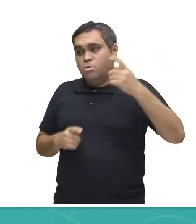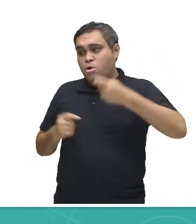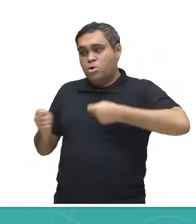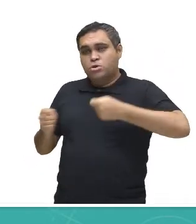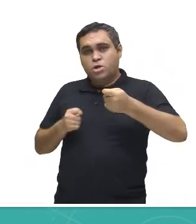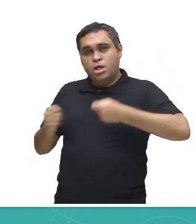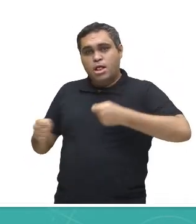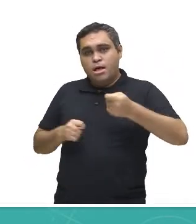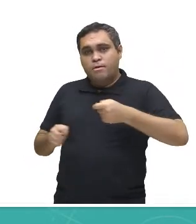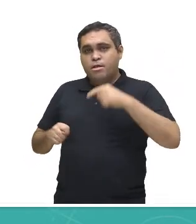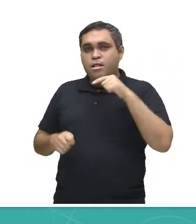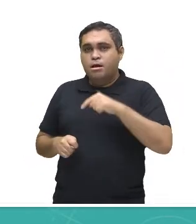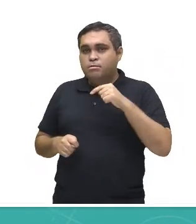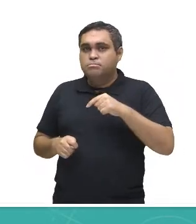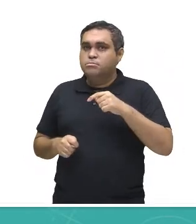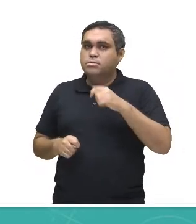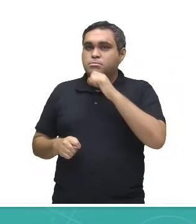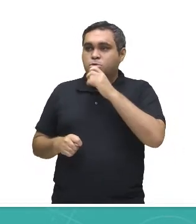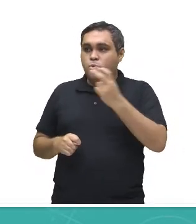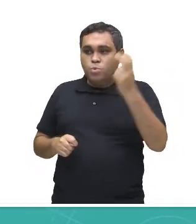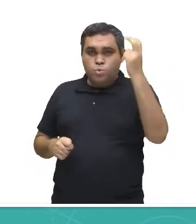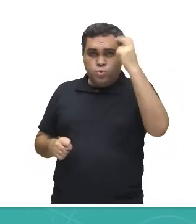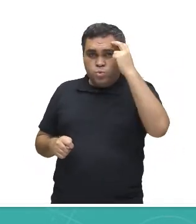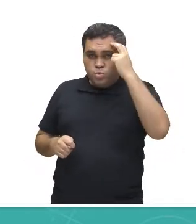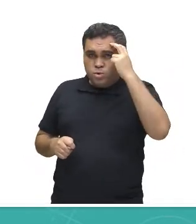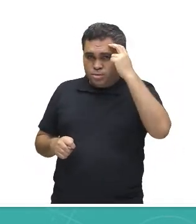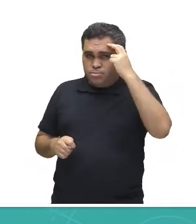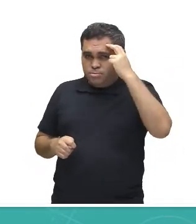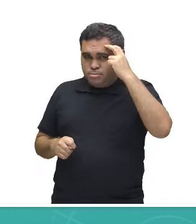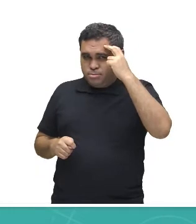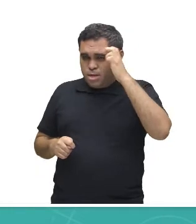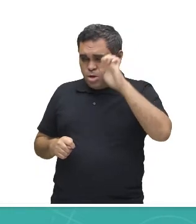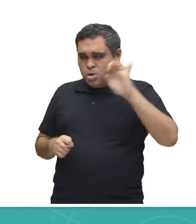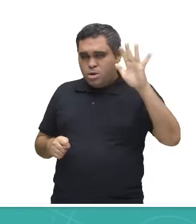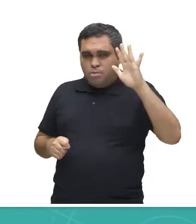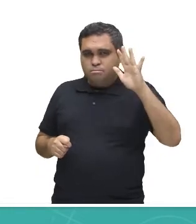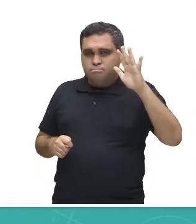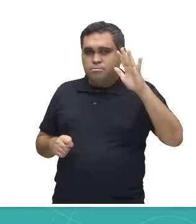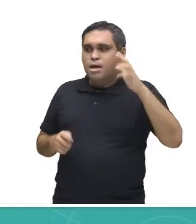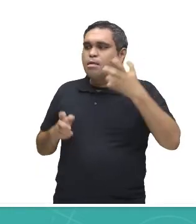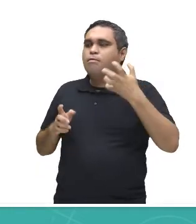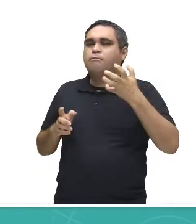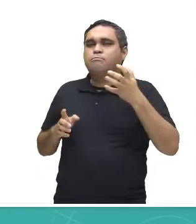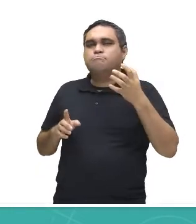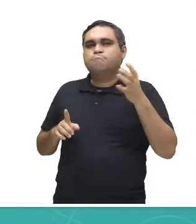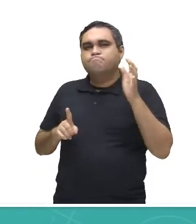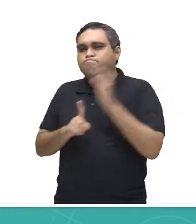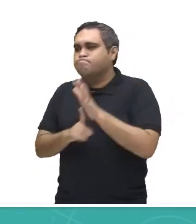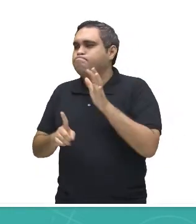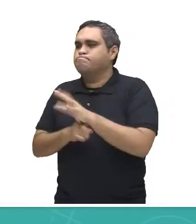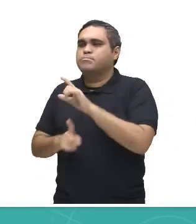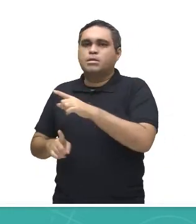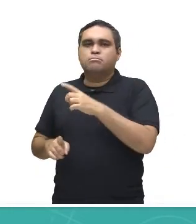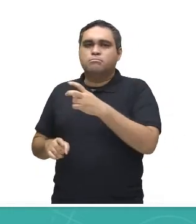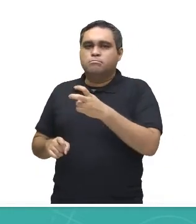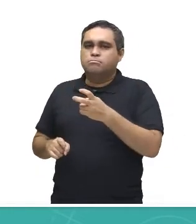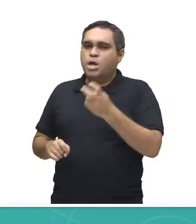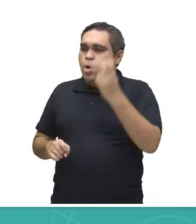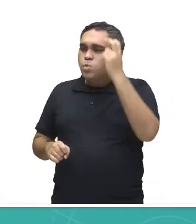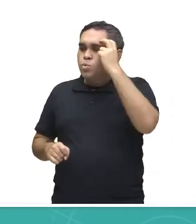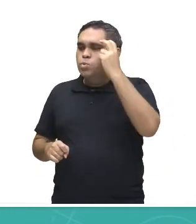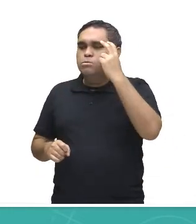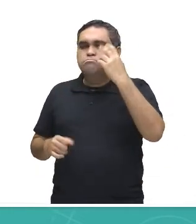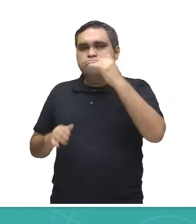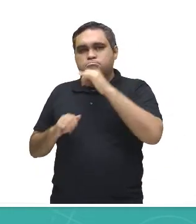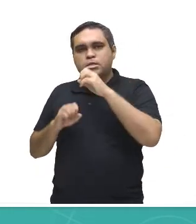não respeitaram a cultura dos povos africanos, né? Principalmente porque eles tinham um discurso de que eles eram